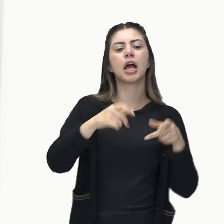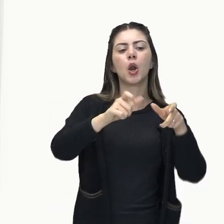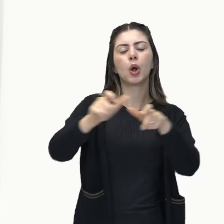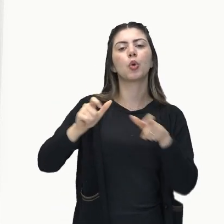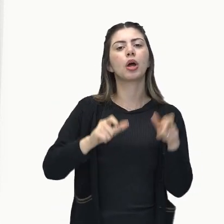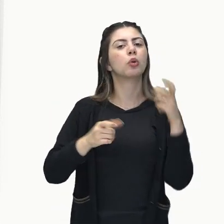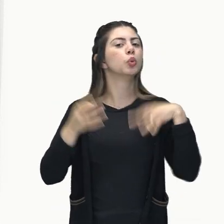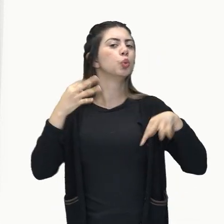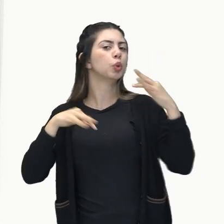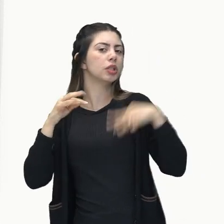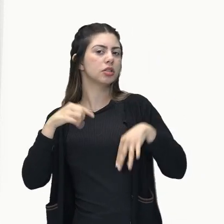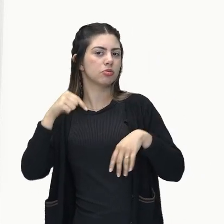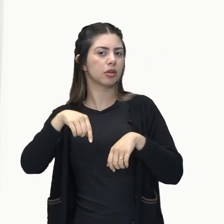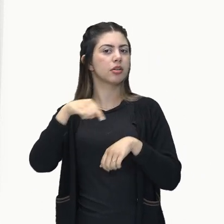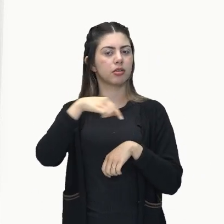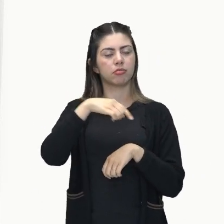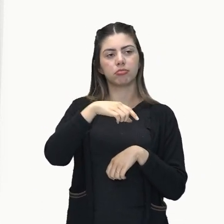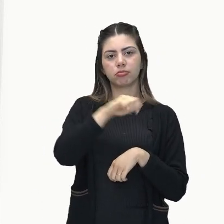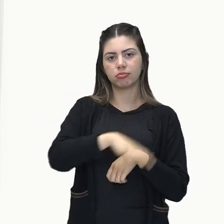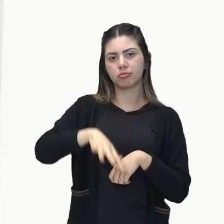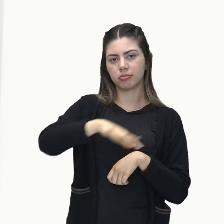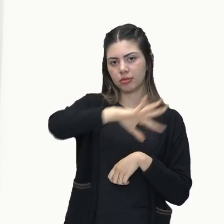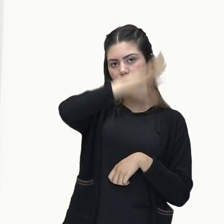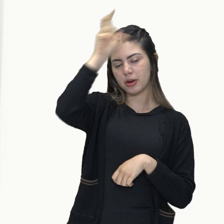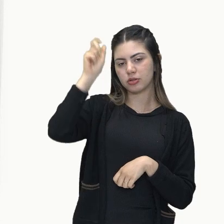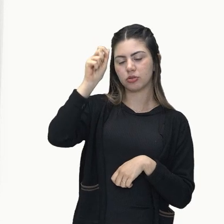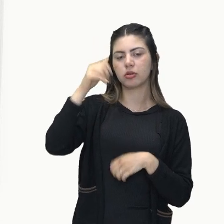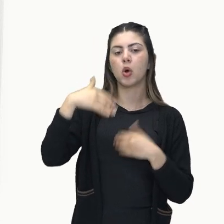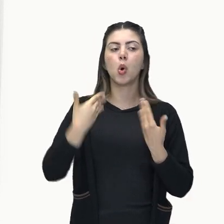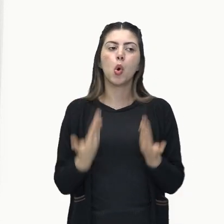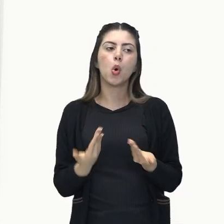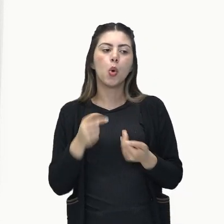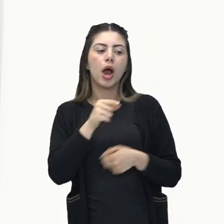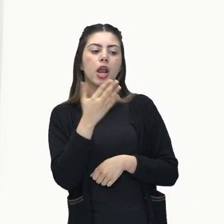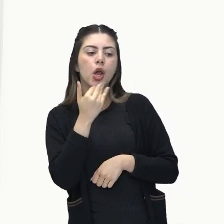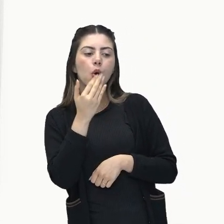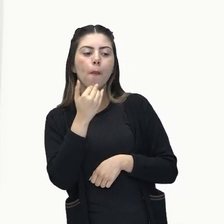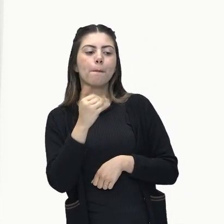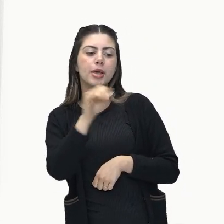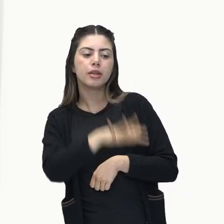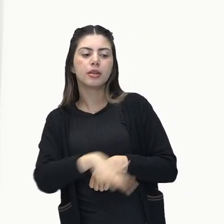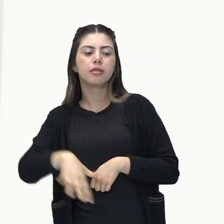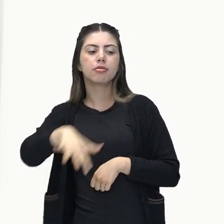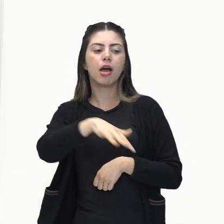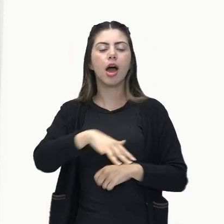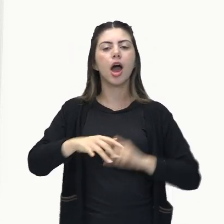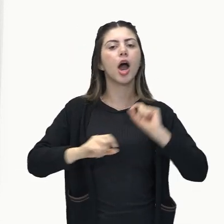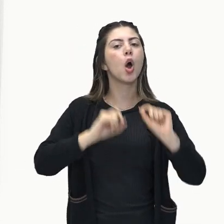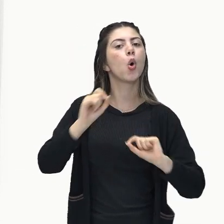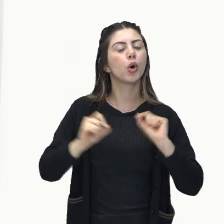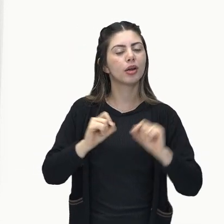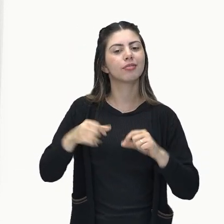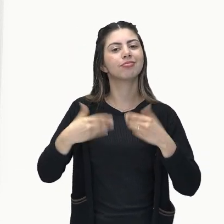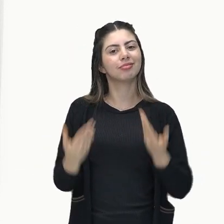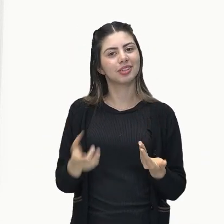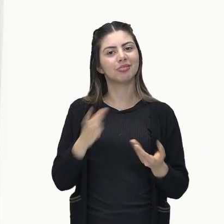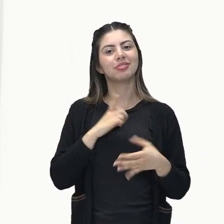lá em Manaus, por exemplo. Comidas típicas, o que eu posso comer naquele local? Tudo isso fazendo parte aí dos